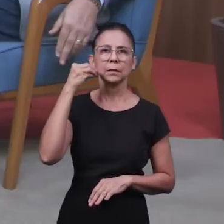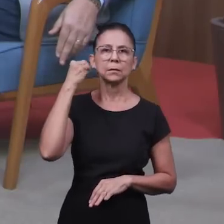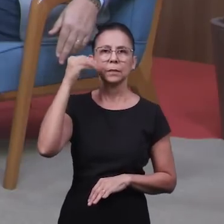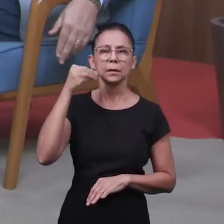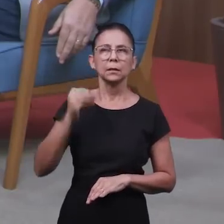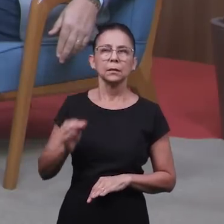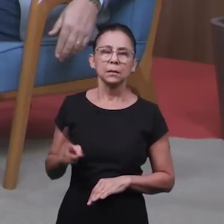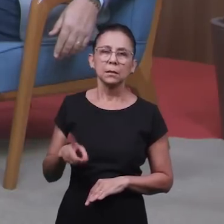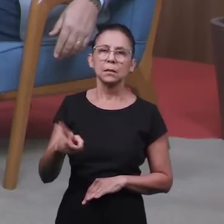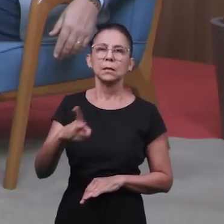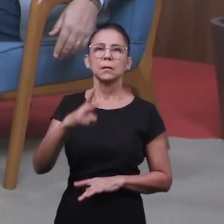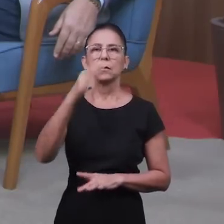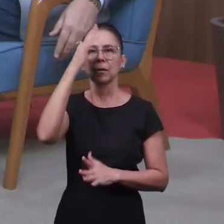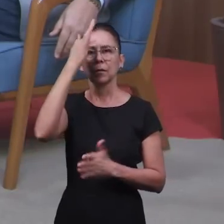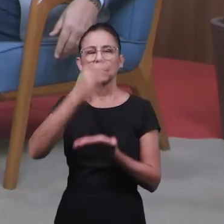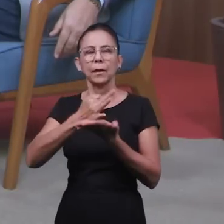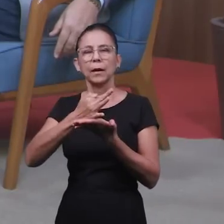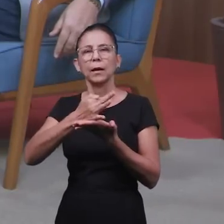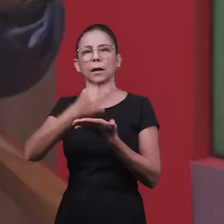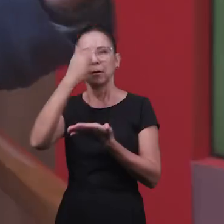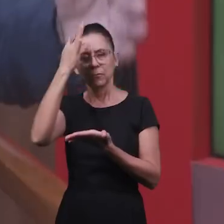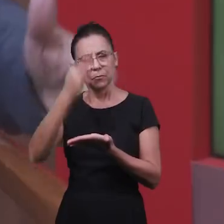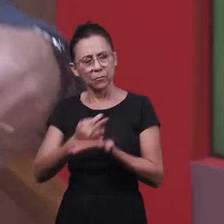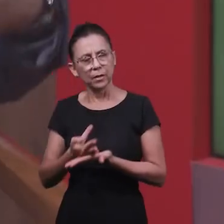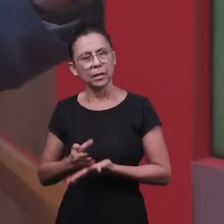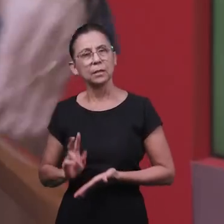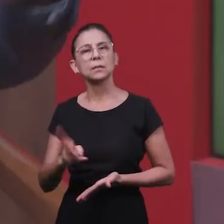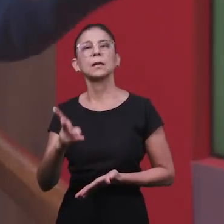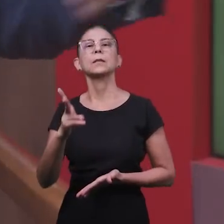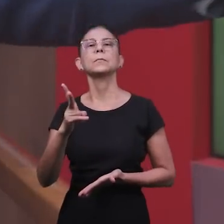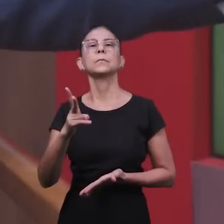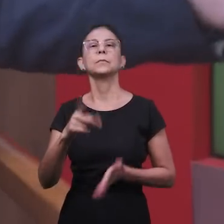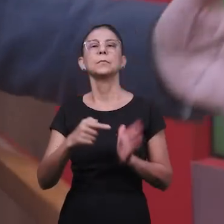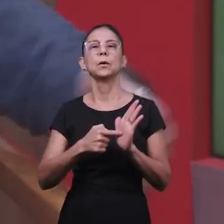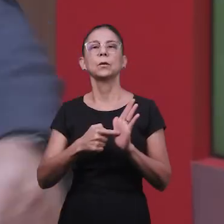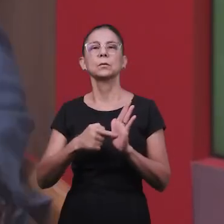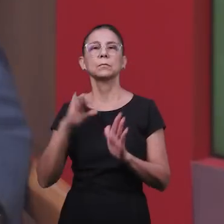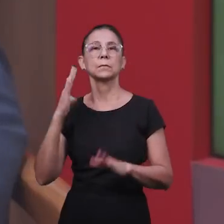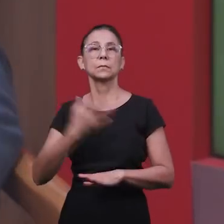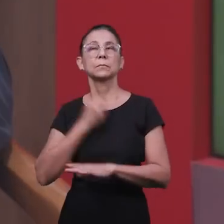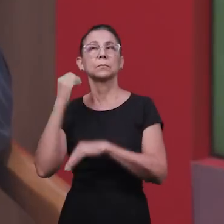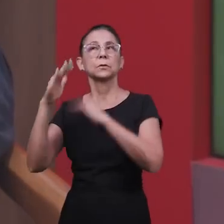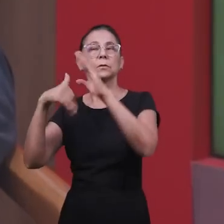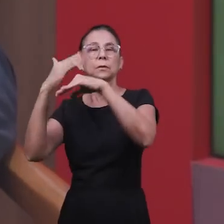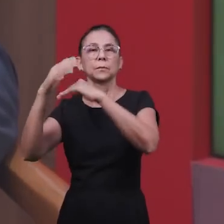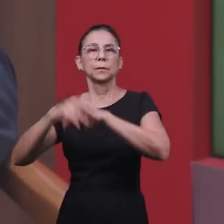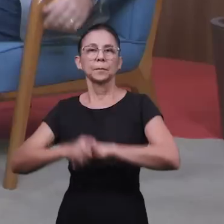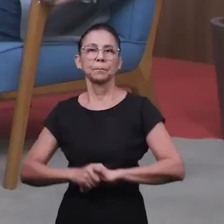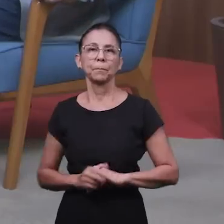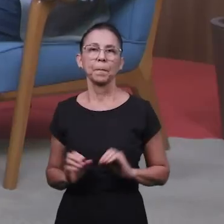em experiência, de fé em fé. É a dinâmica da salvação.